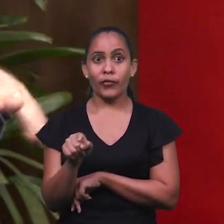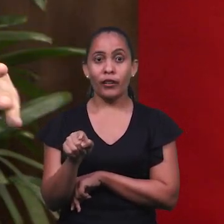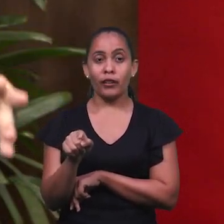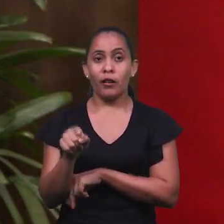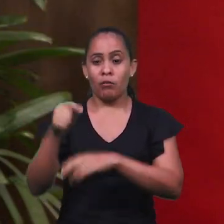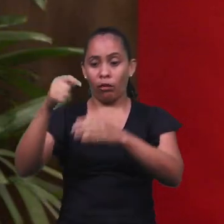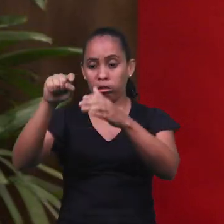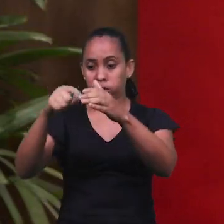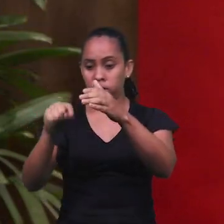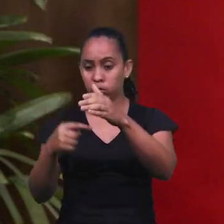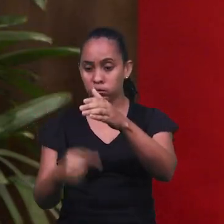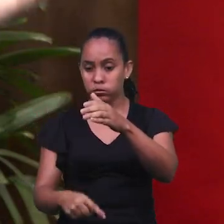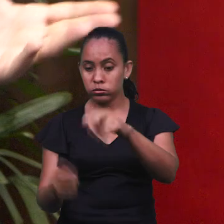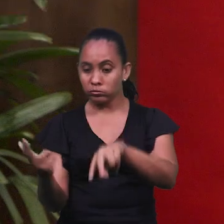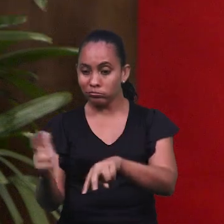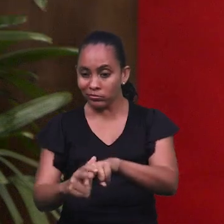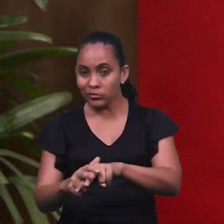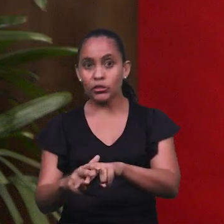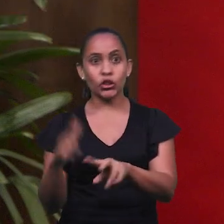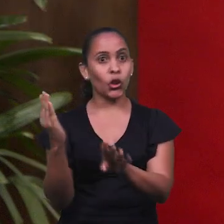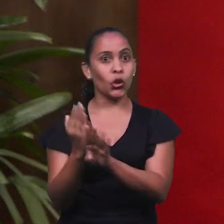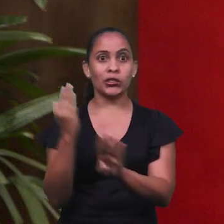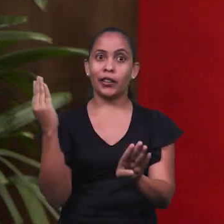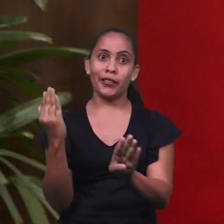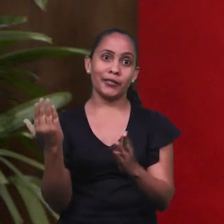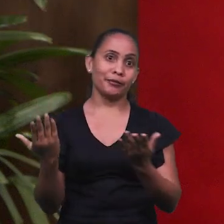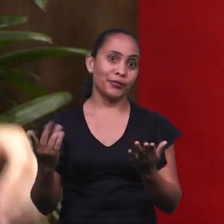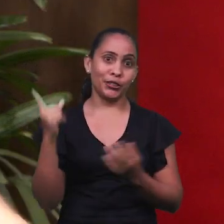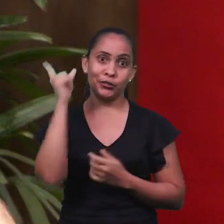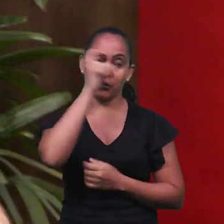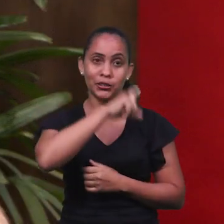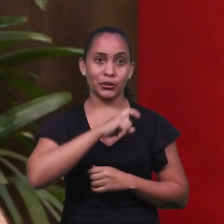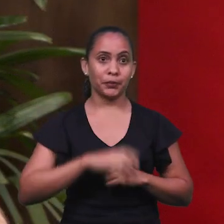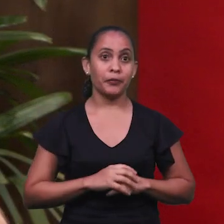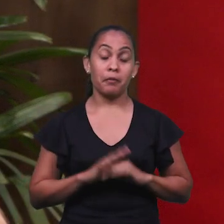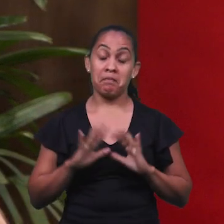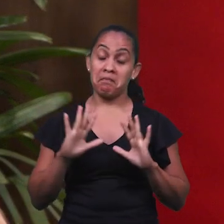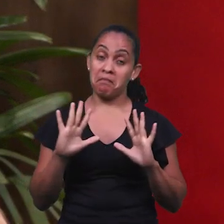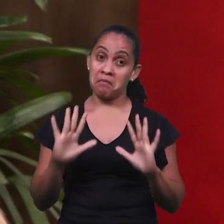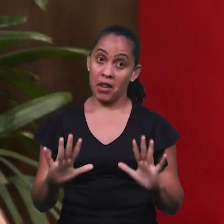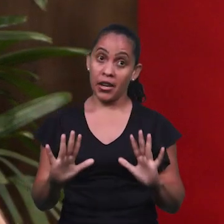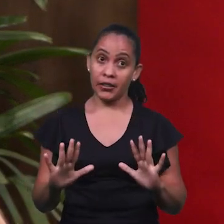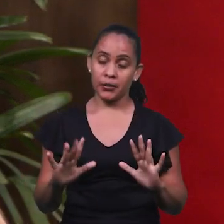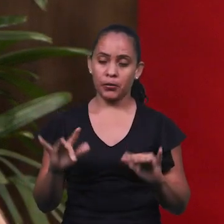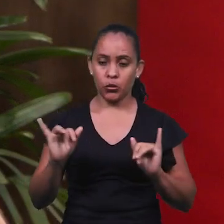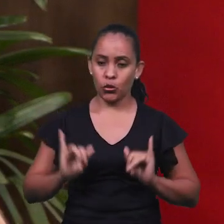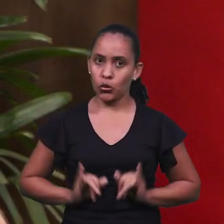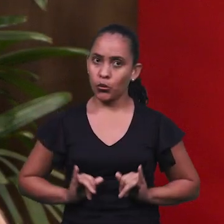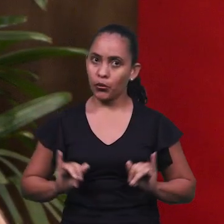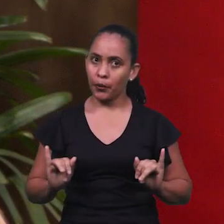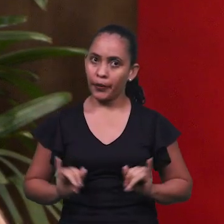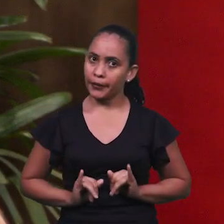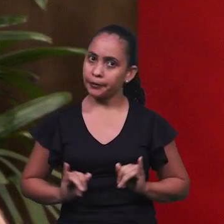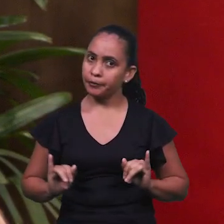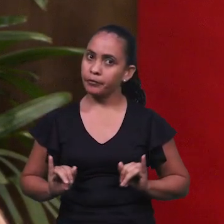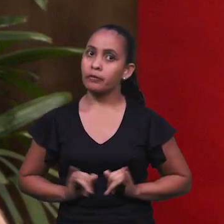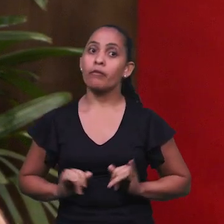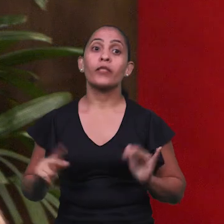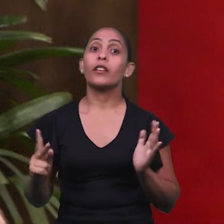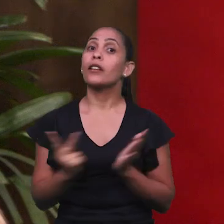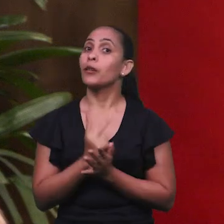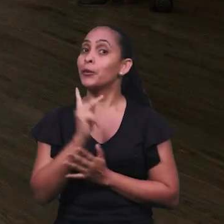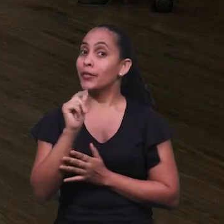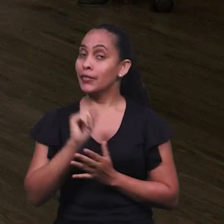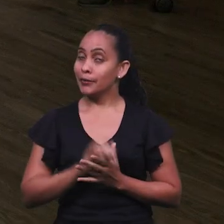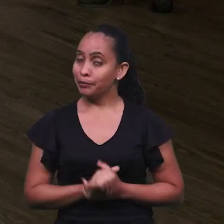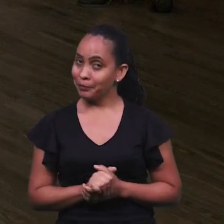subterrânea, ou seja, qual era a chance de alguém lá achar eles? Mas através daquele sofrimento, o que